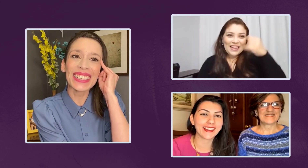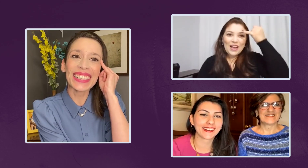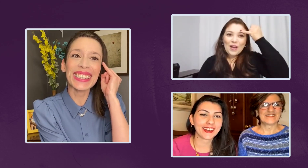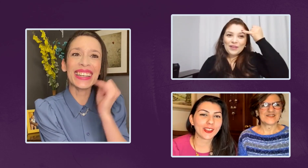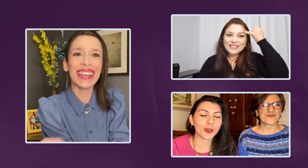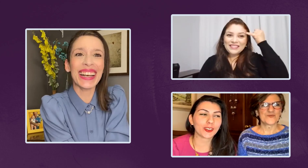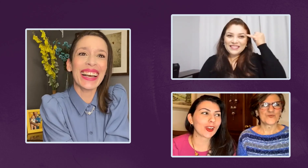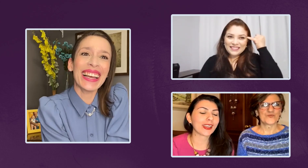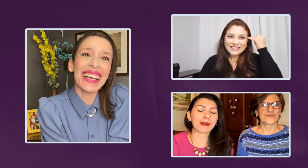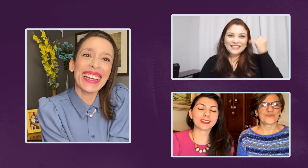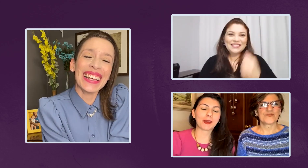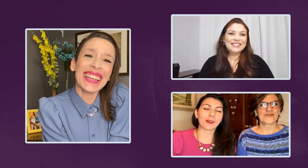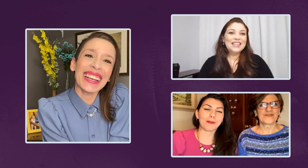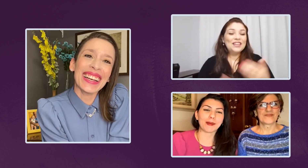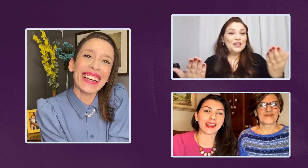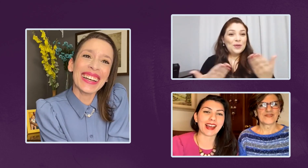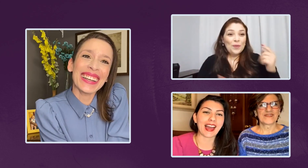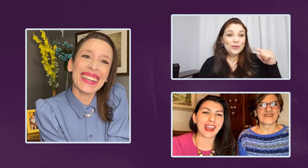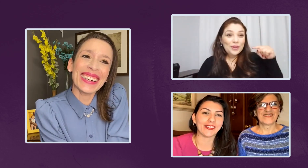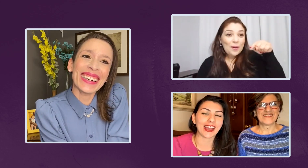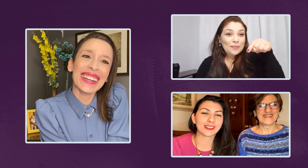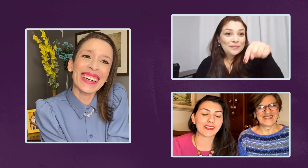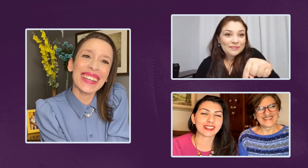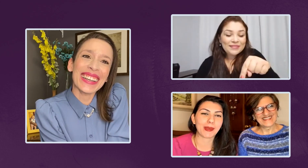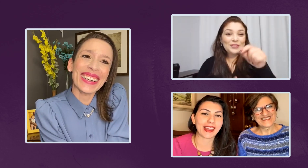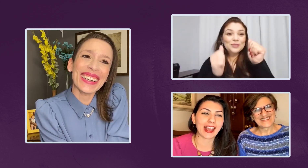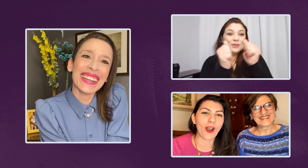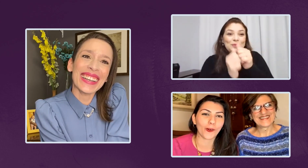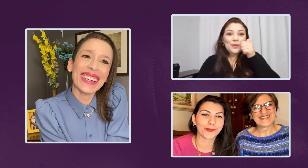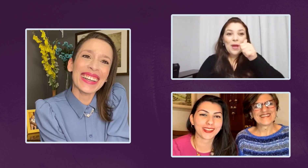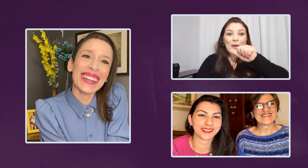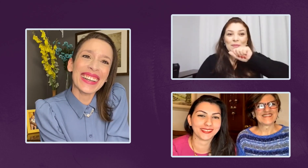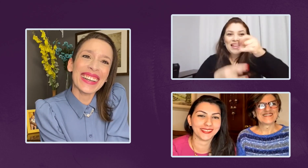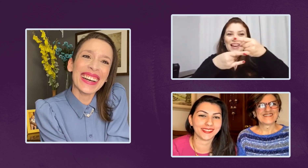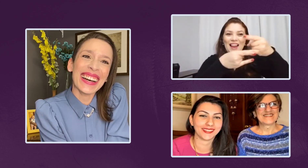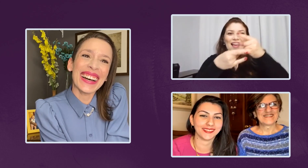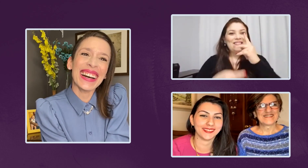sobrancelha. E hoje eu estou aqui participando com a minha mãe na live. Acho que vai ser bem legal.